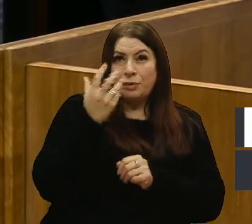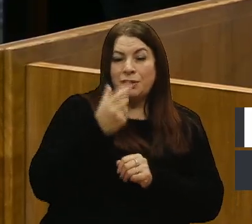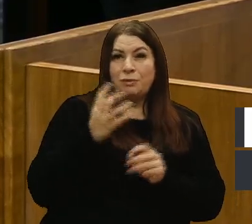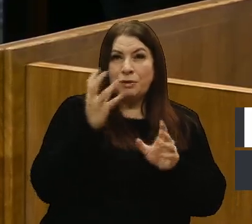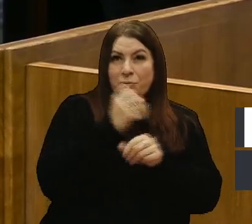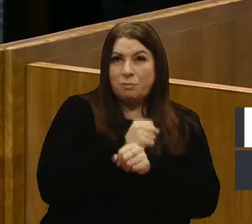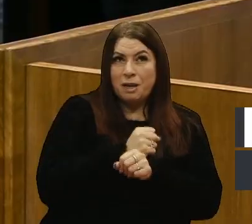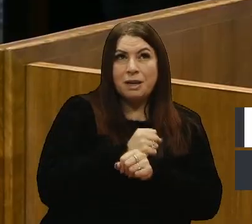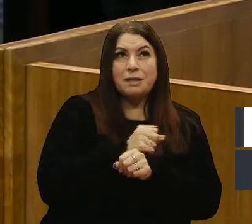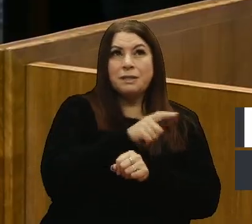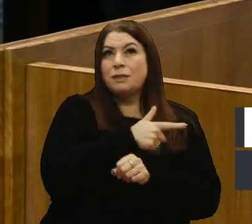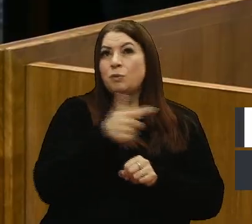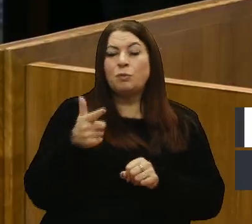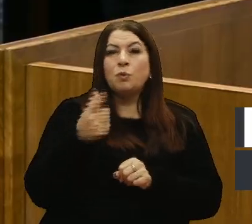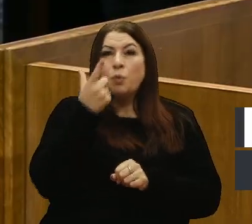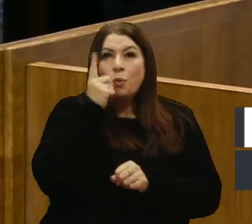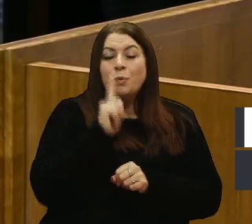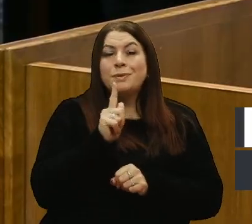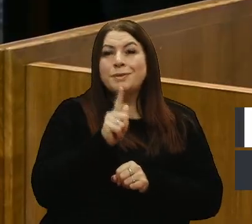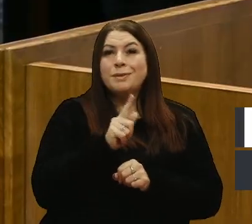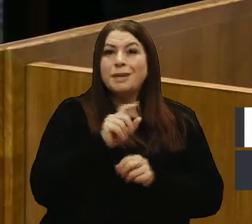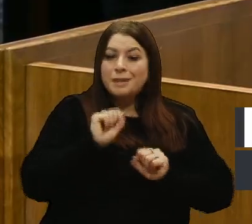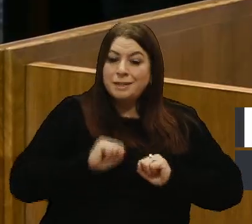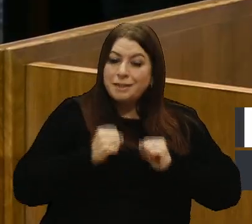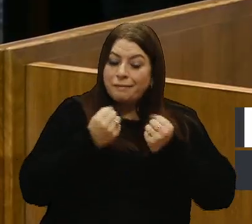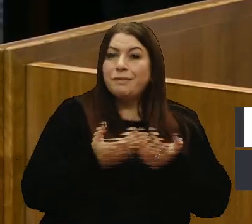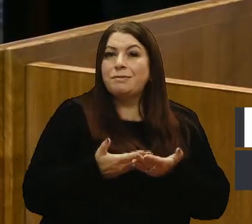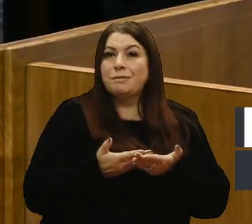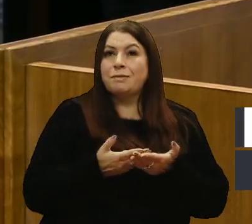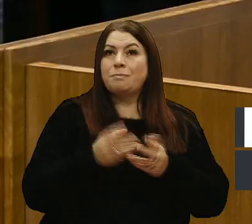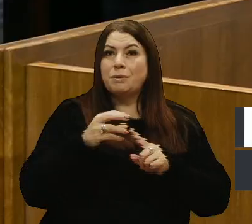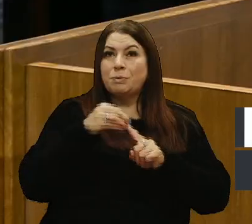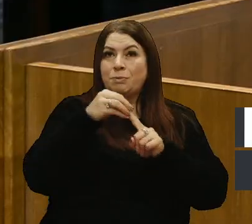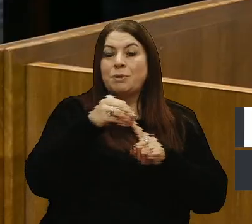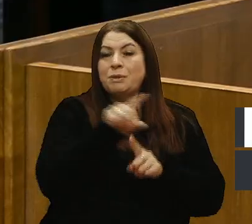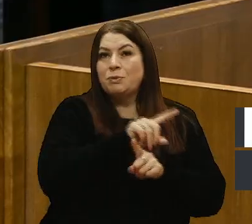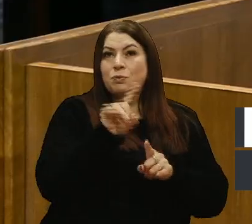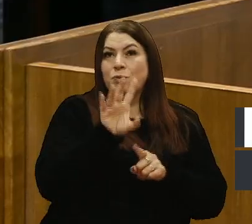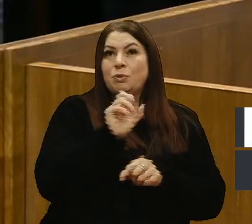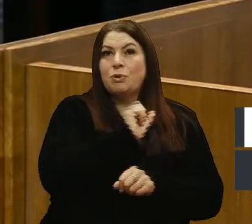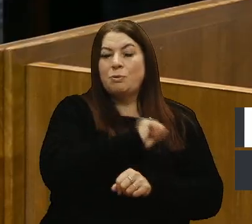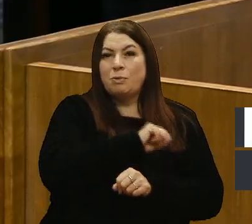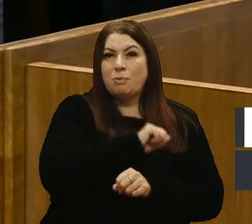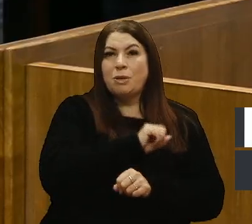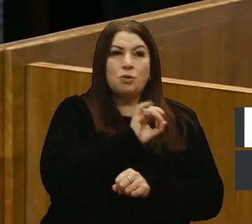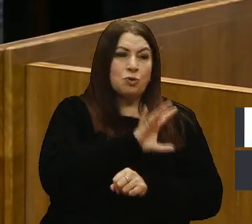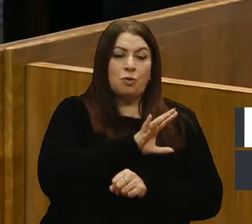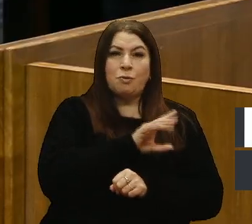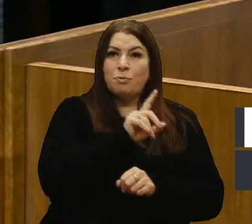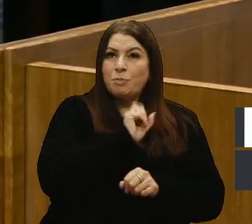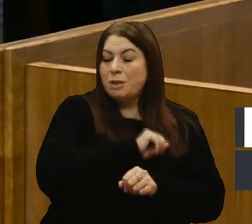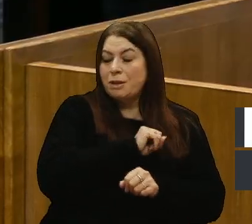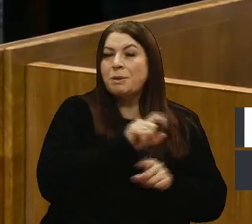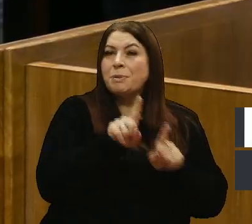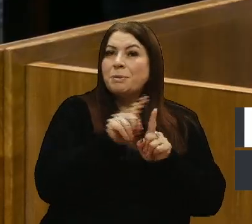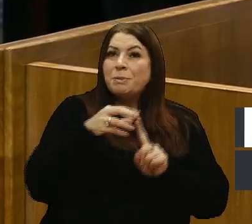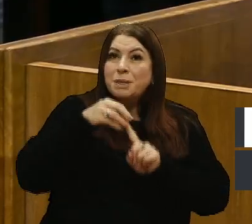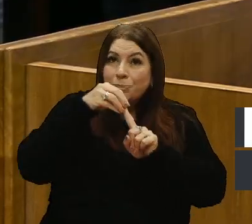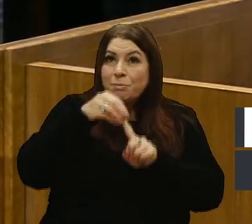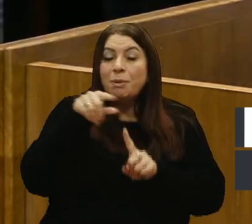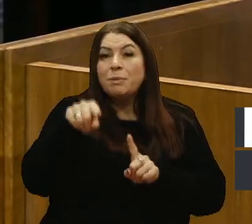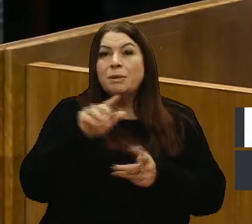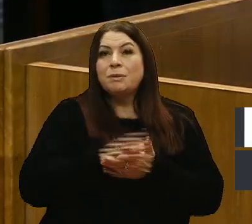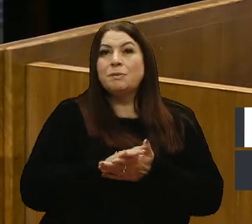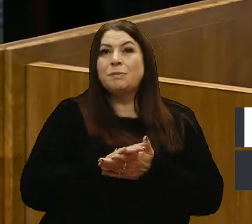animais indefesos que não conseguem se defender, mas principalmente não só a maldade pela maldade, mas principalmente a